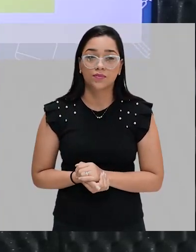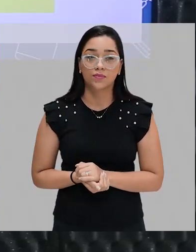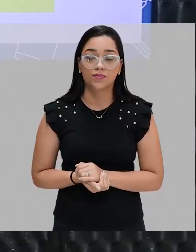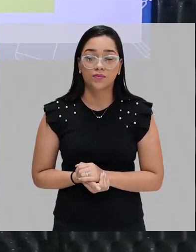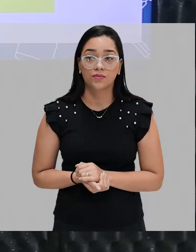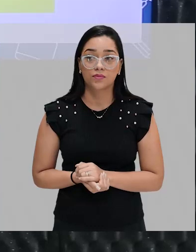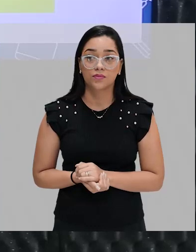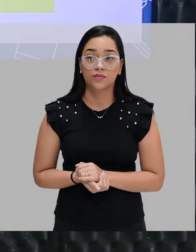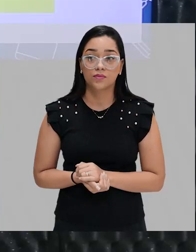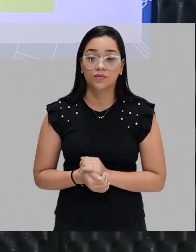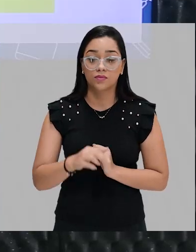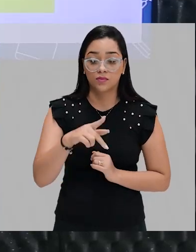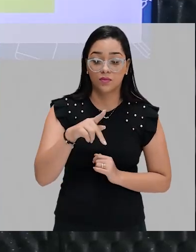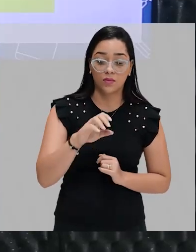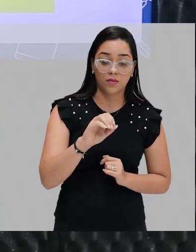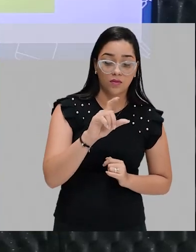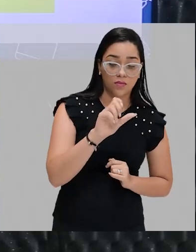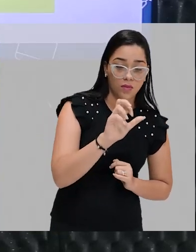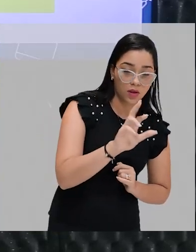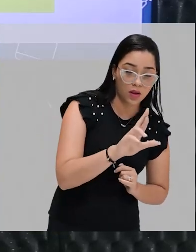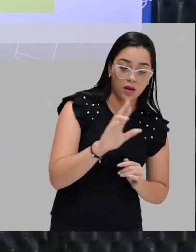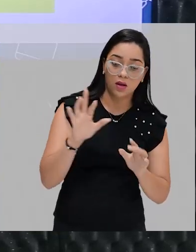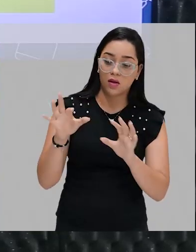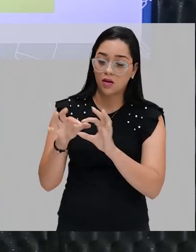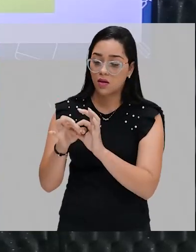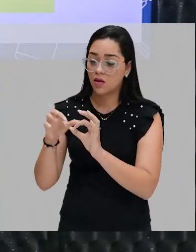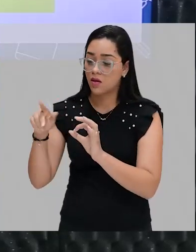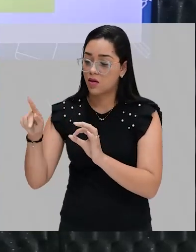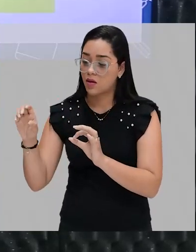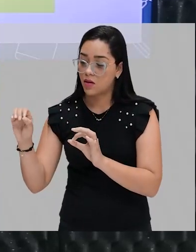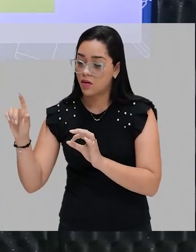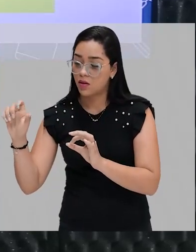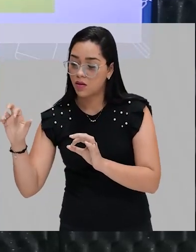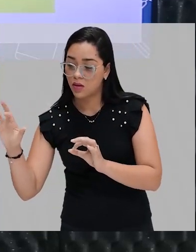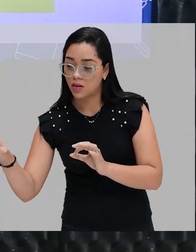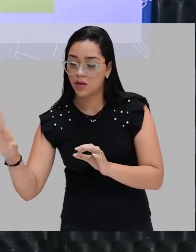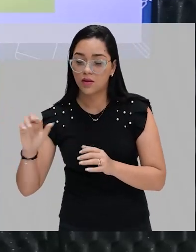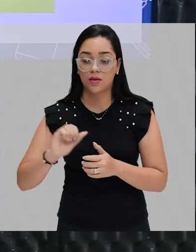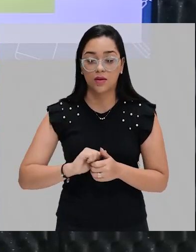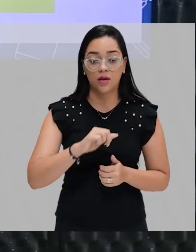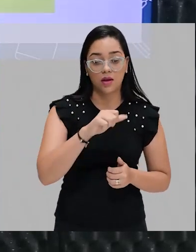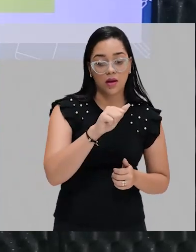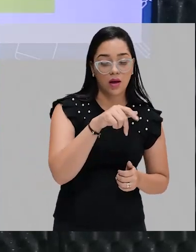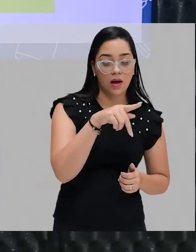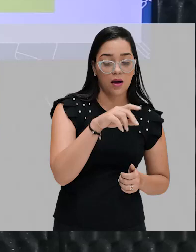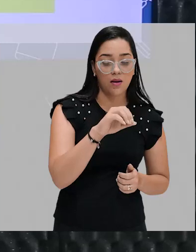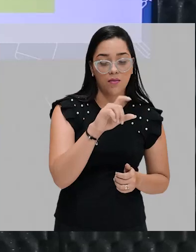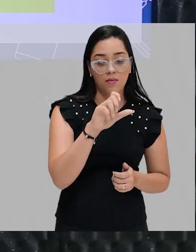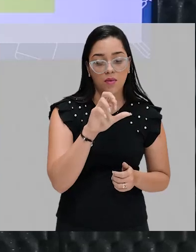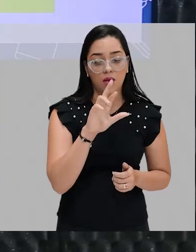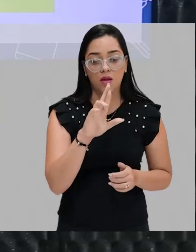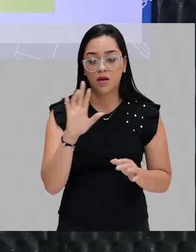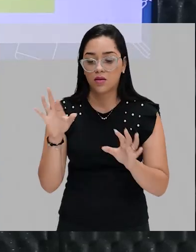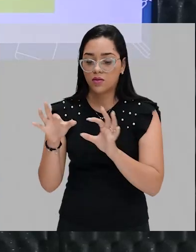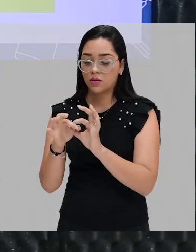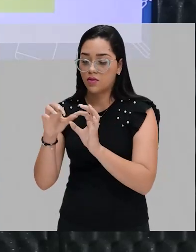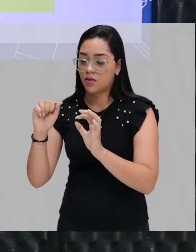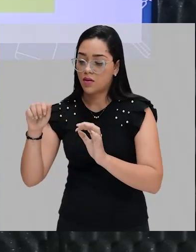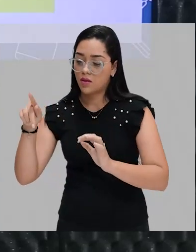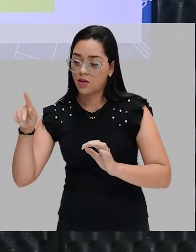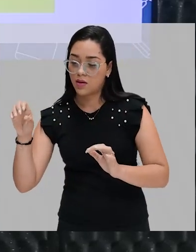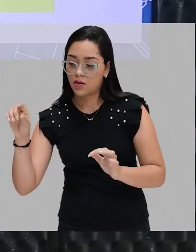semelhante. Polar com polar, apolar com apolar. Note que a água dissolve